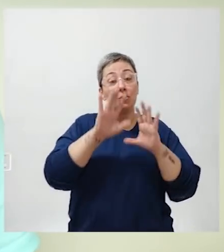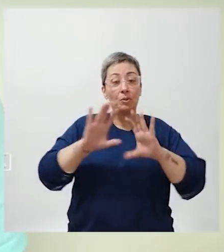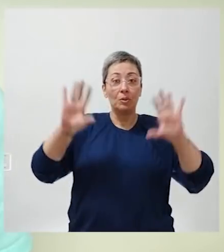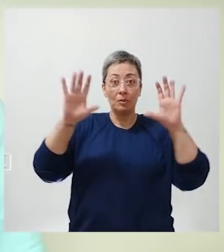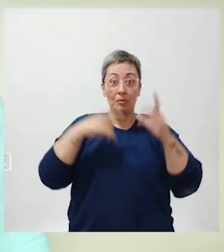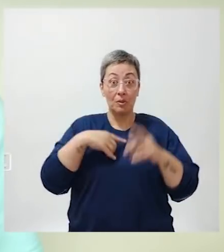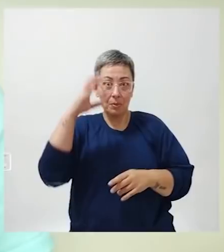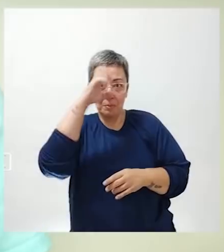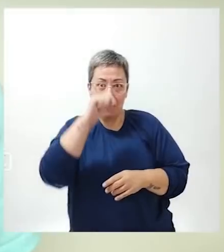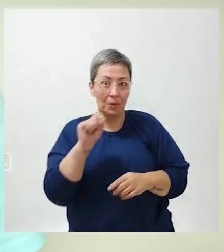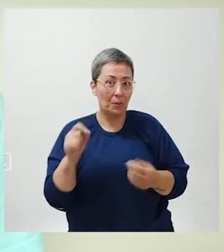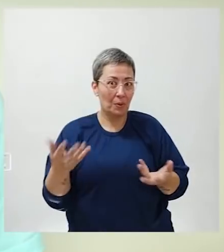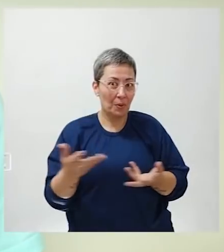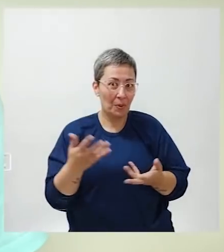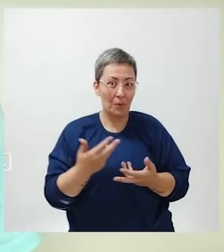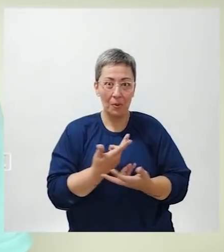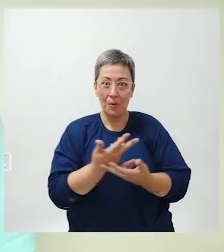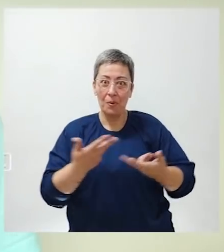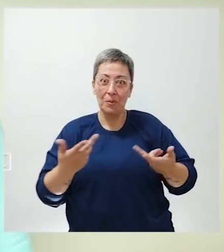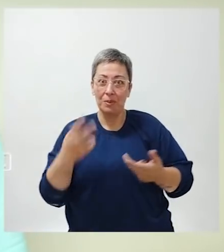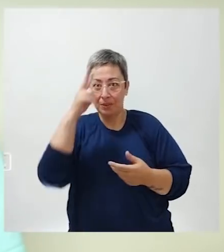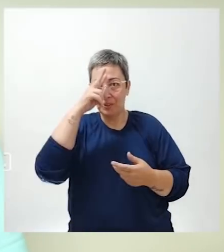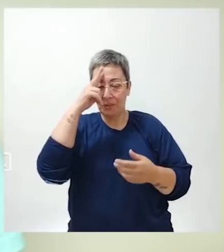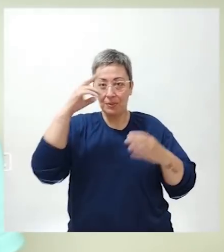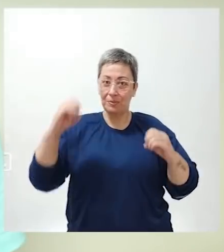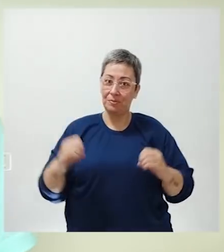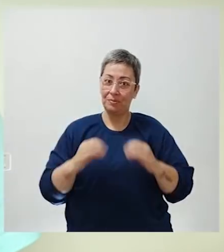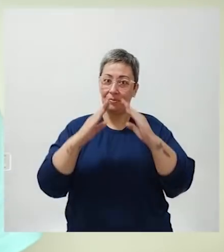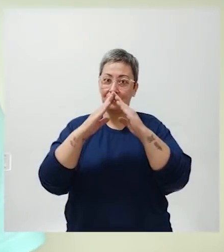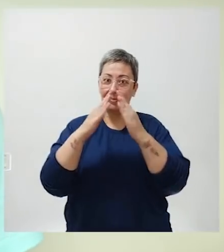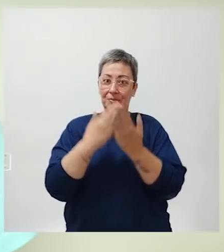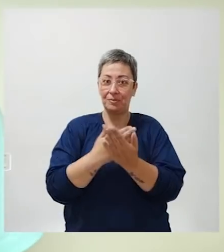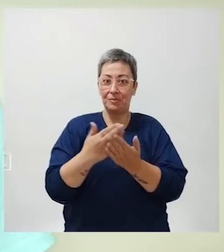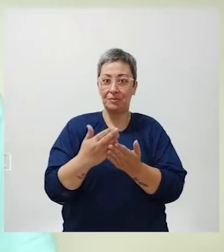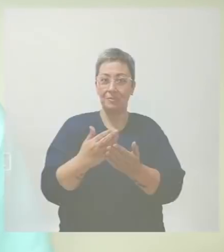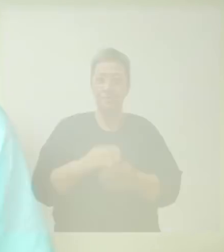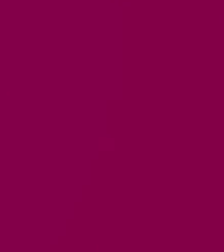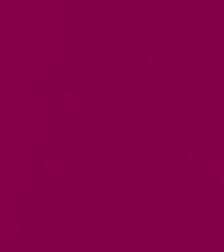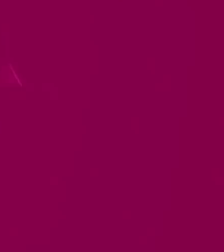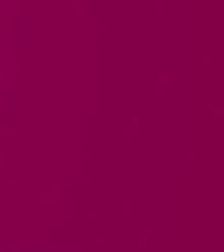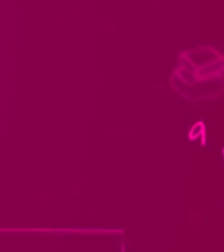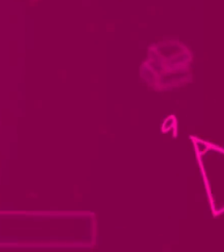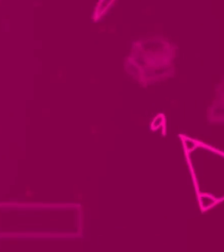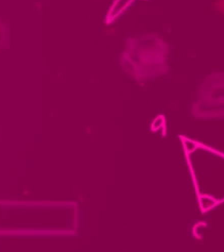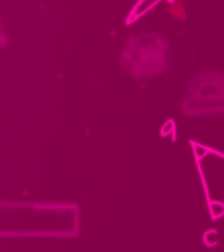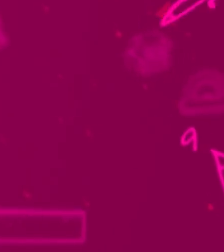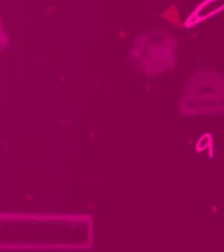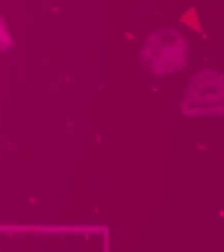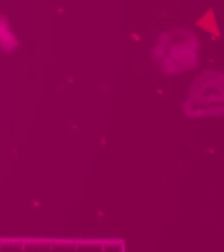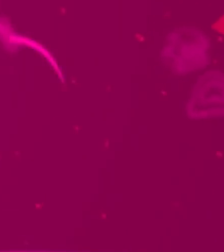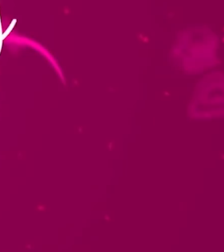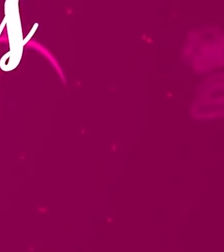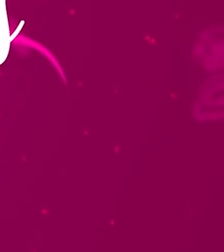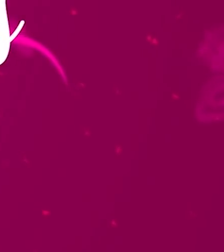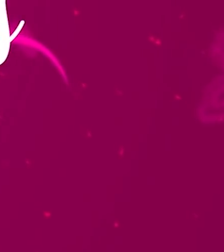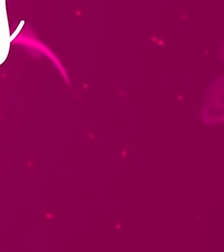espaço. Vamos aprender essa e outras histórias? O programa vai começar!